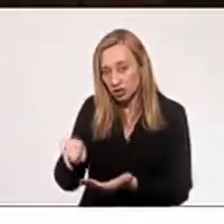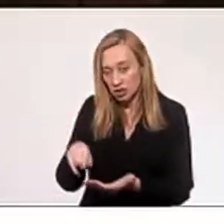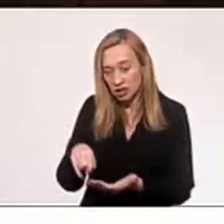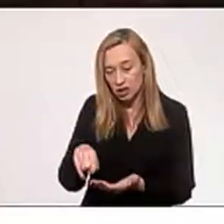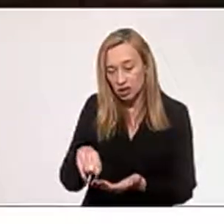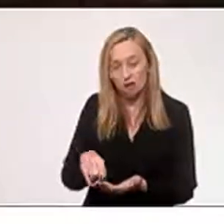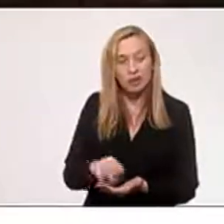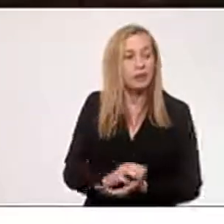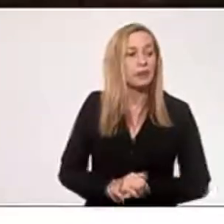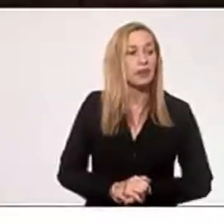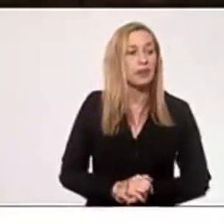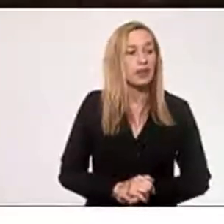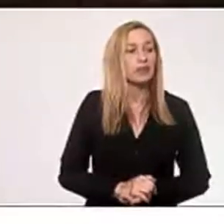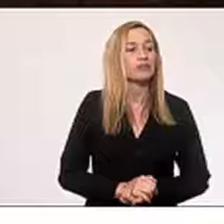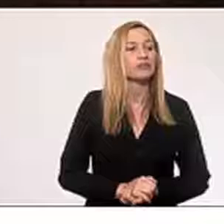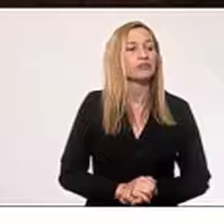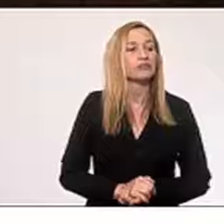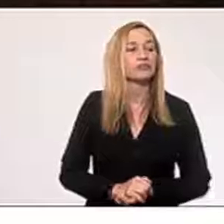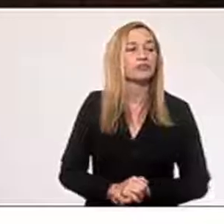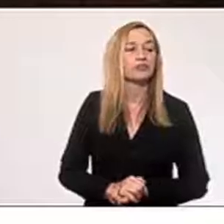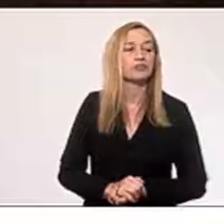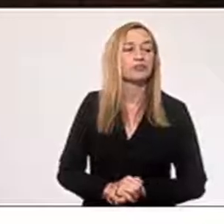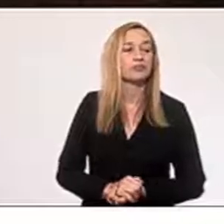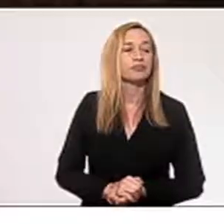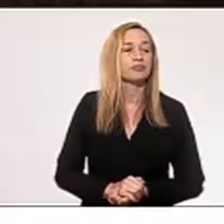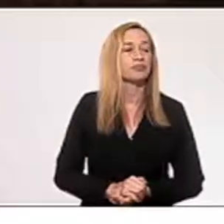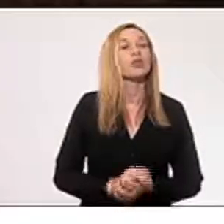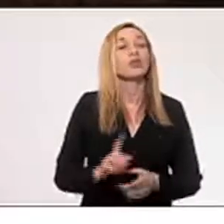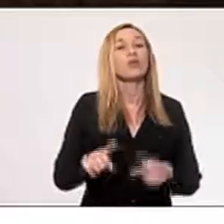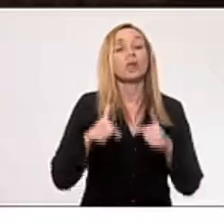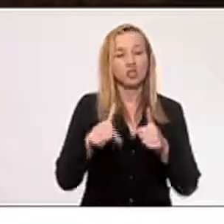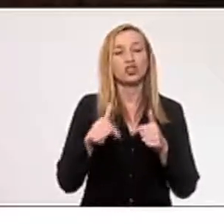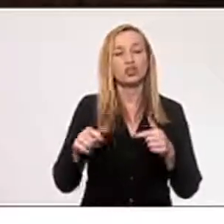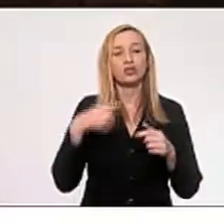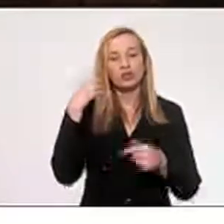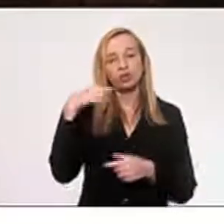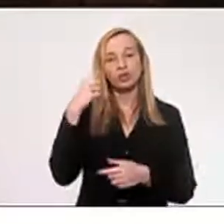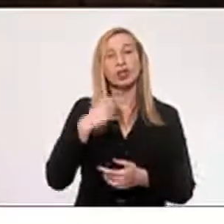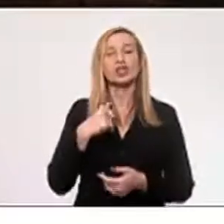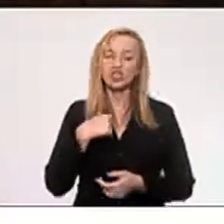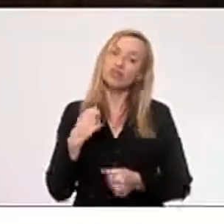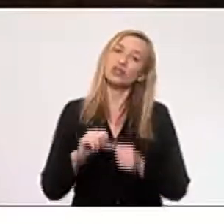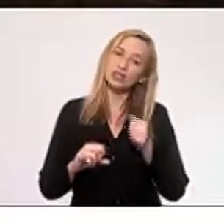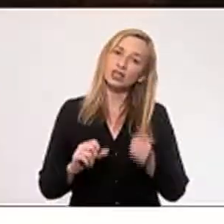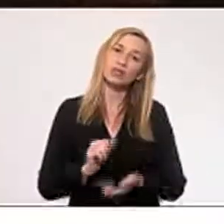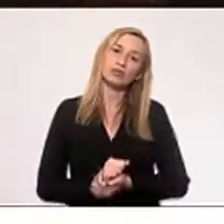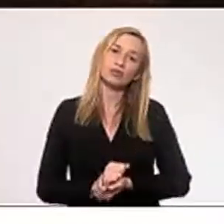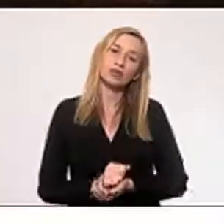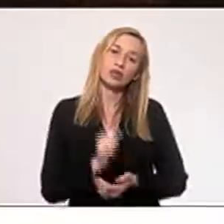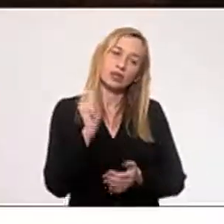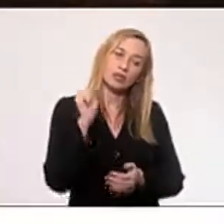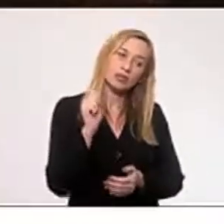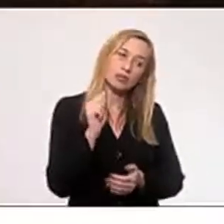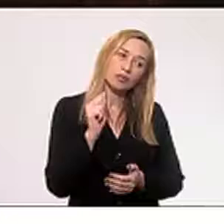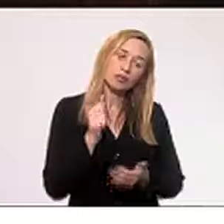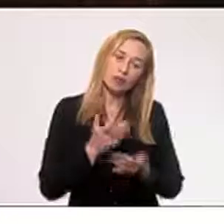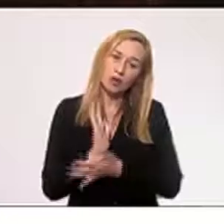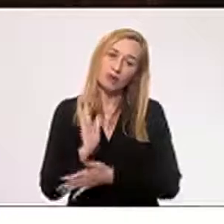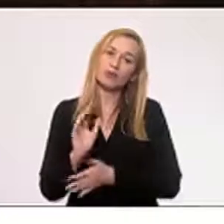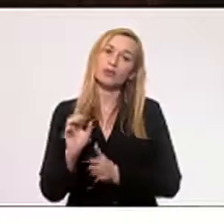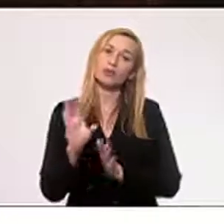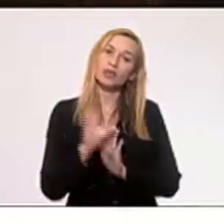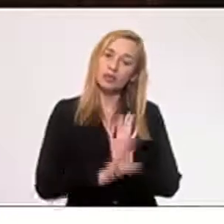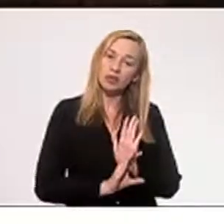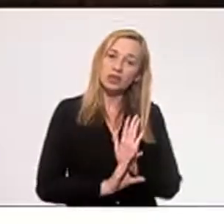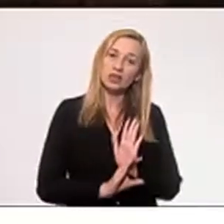maior determinação, a presença, a atuação desse parlamento. E nós fizemos, quando aprovamos a emenda dos duodécimos, que não estão